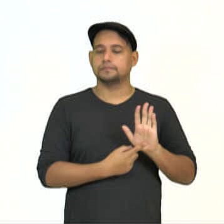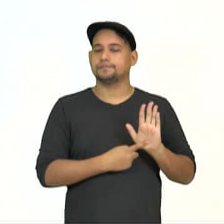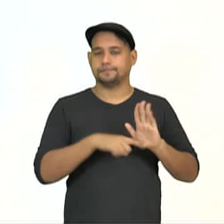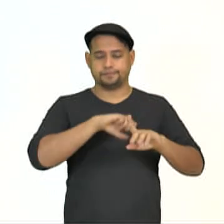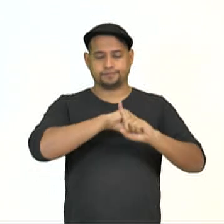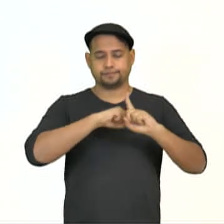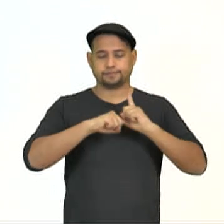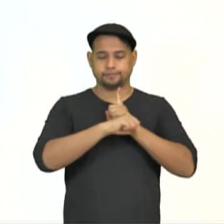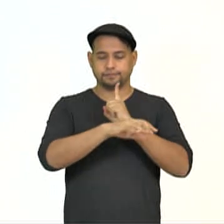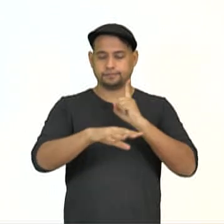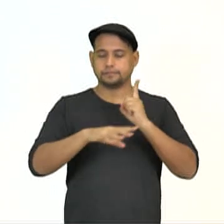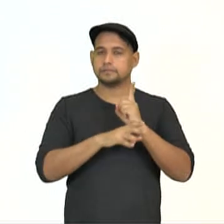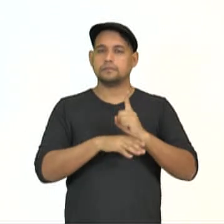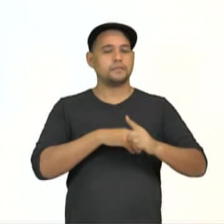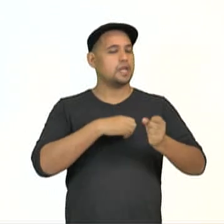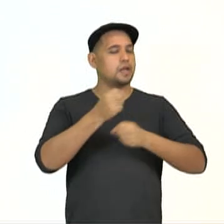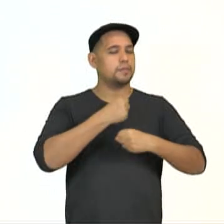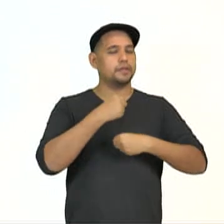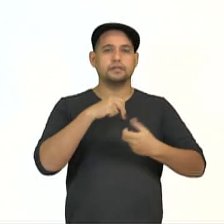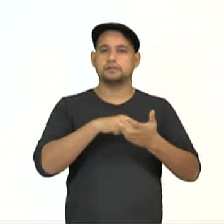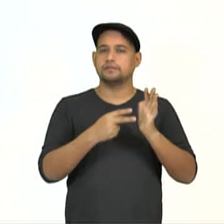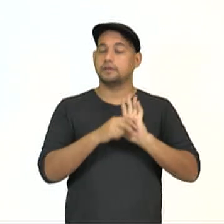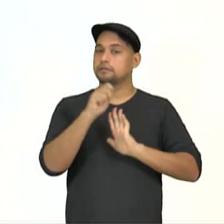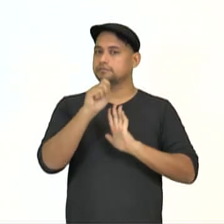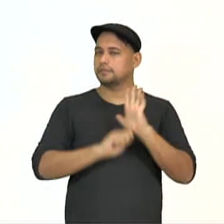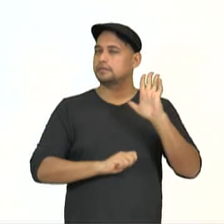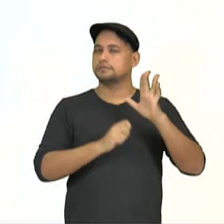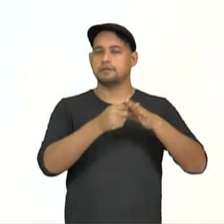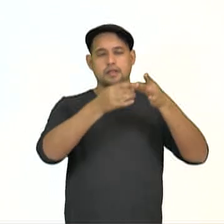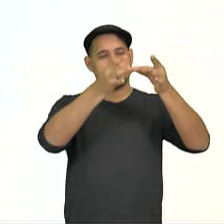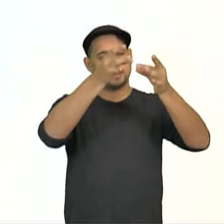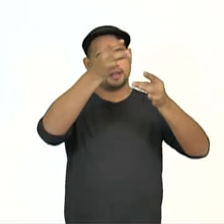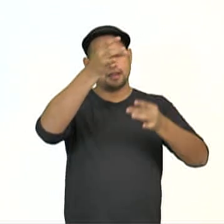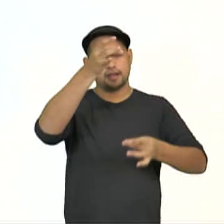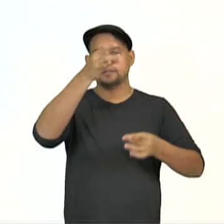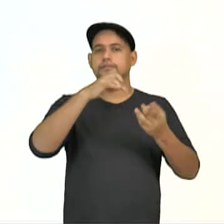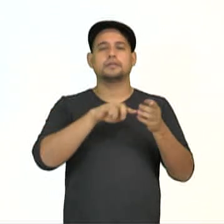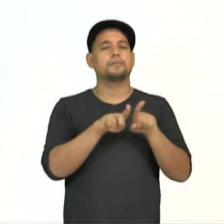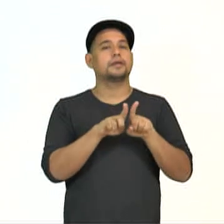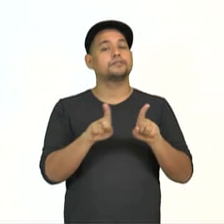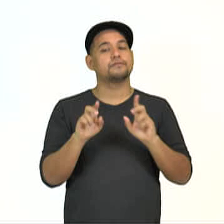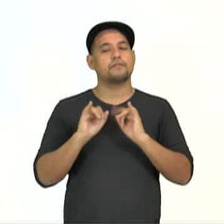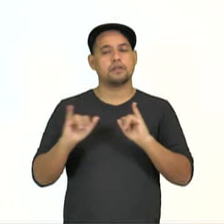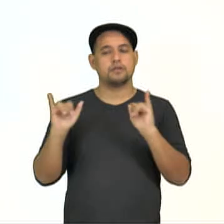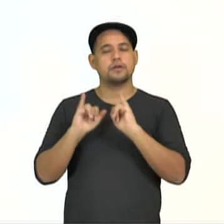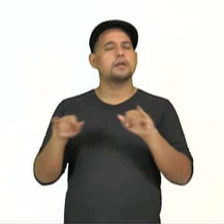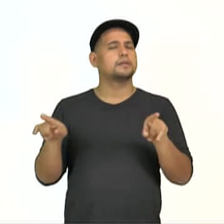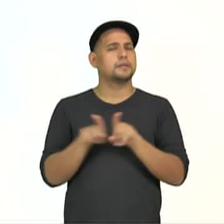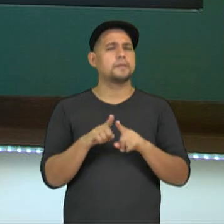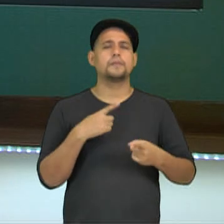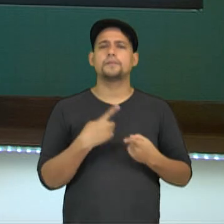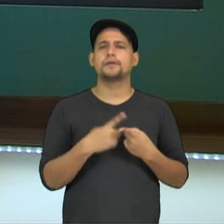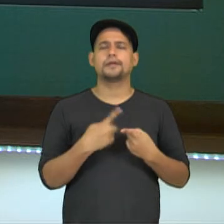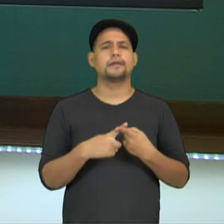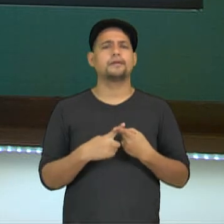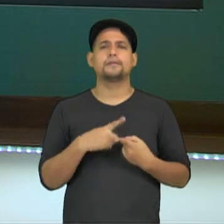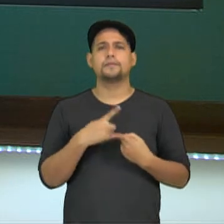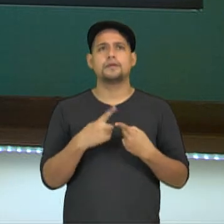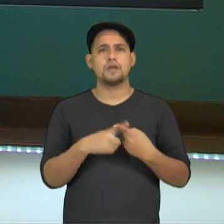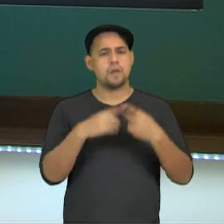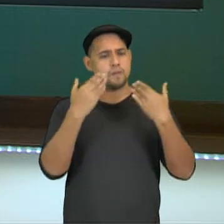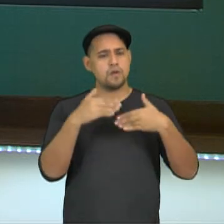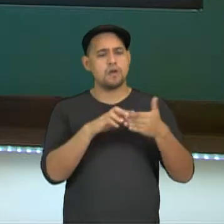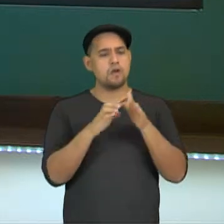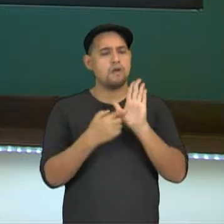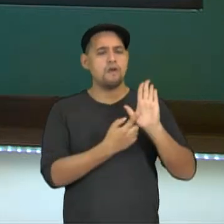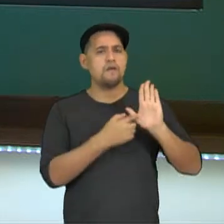na sociedade. Então a reportagem é um texto mais detalhado do que a notícia também, porque apura os fatos,